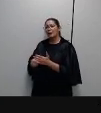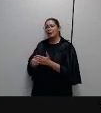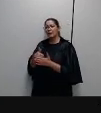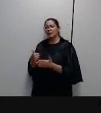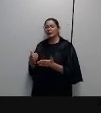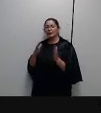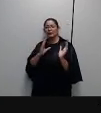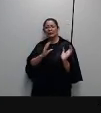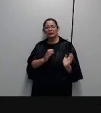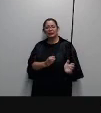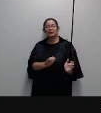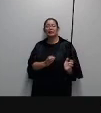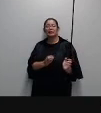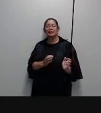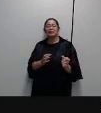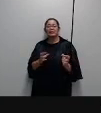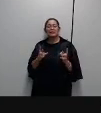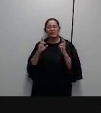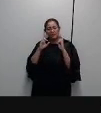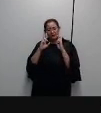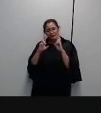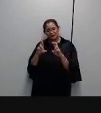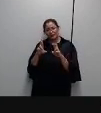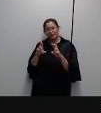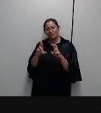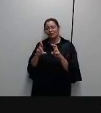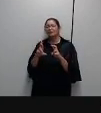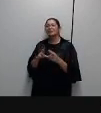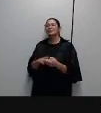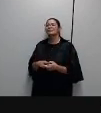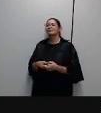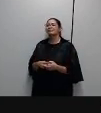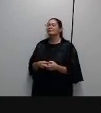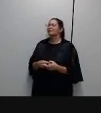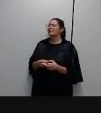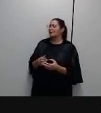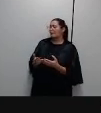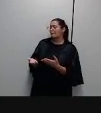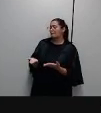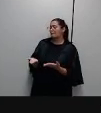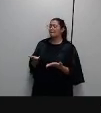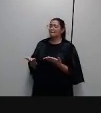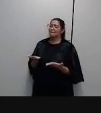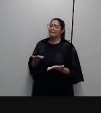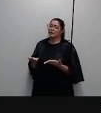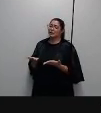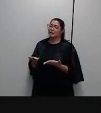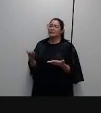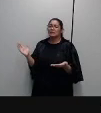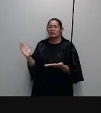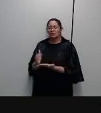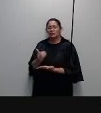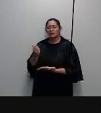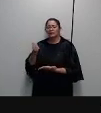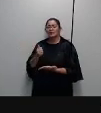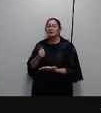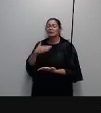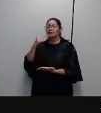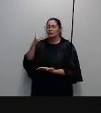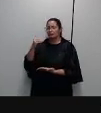origem reconheceu apenas uma litispendência parcial e em avançar o debate em torno desse